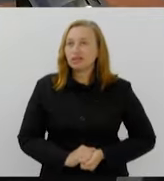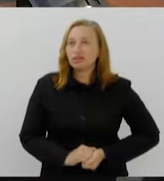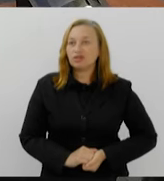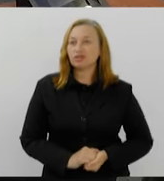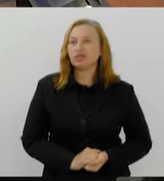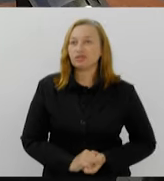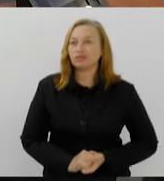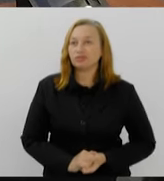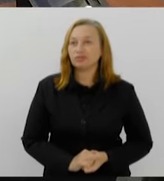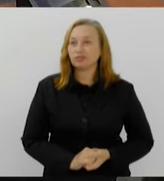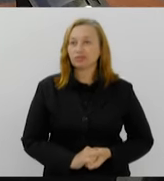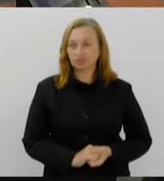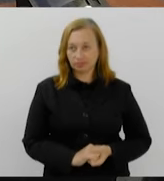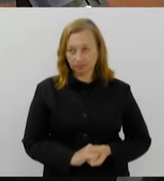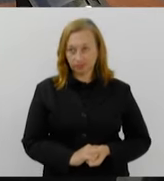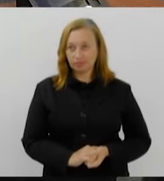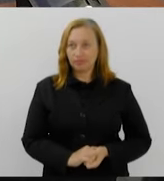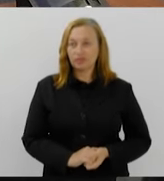Deputado